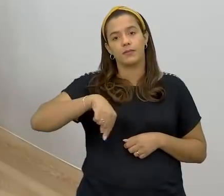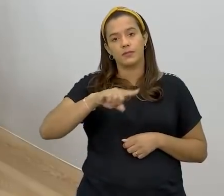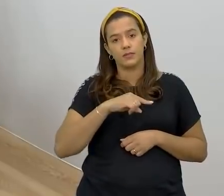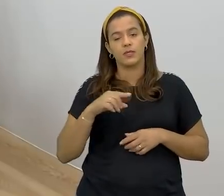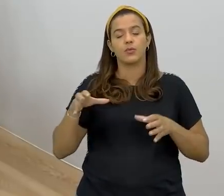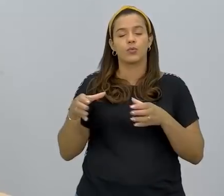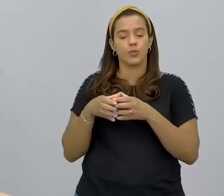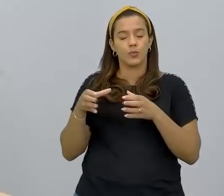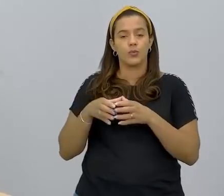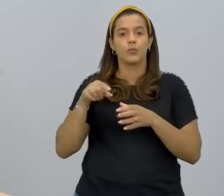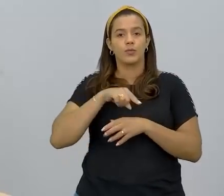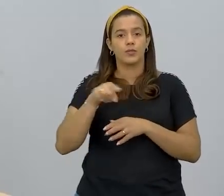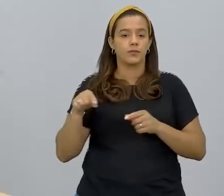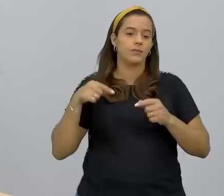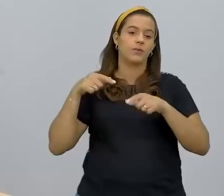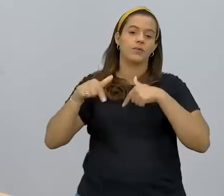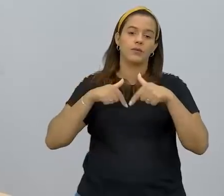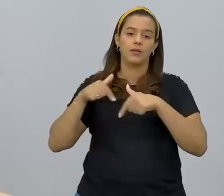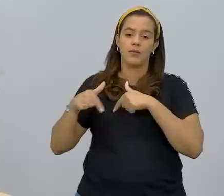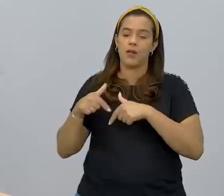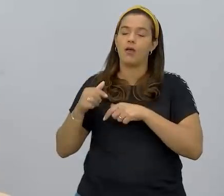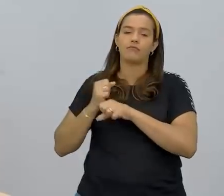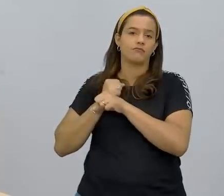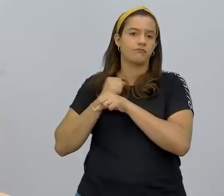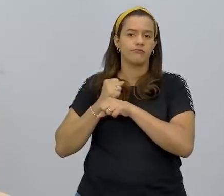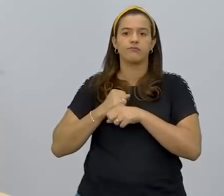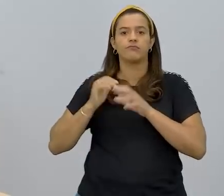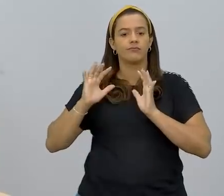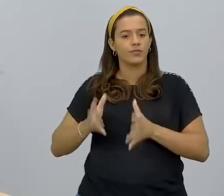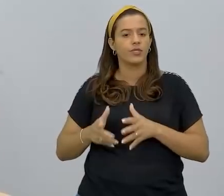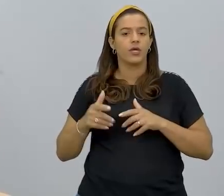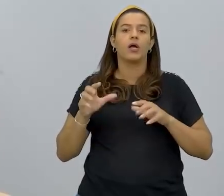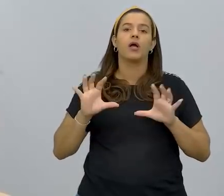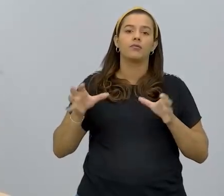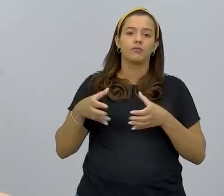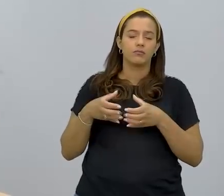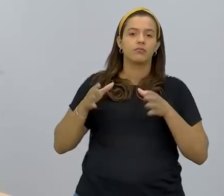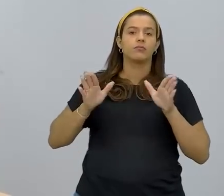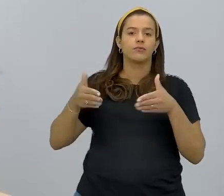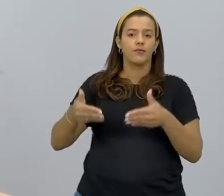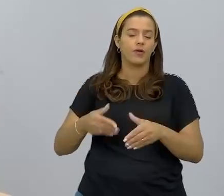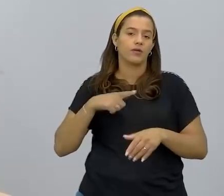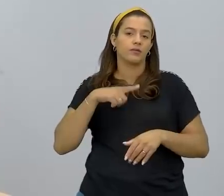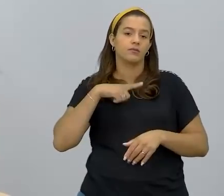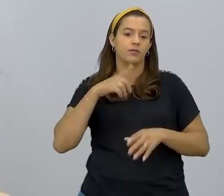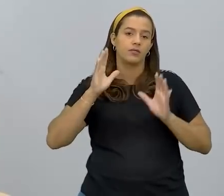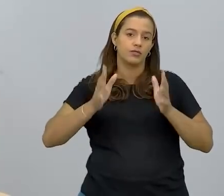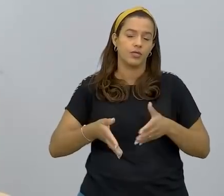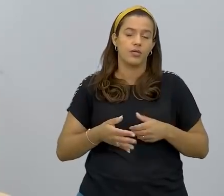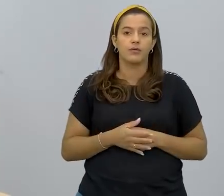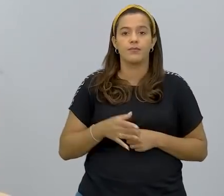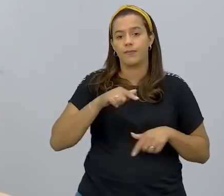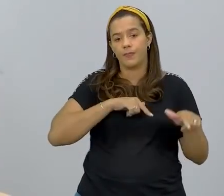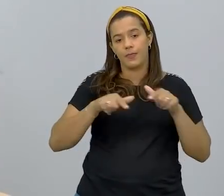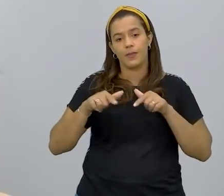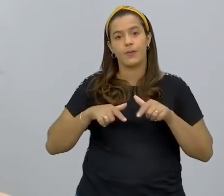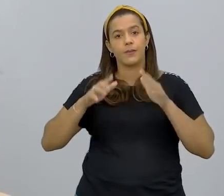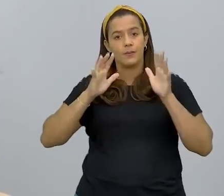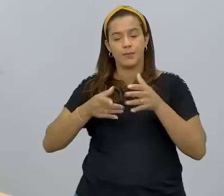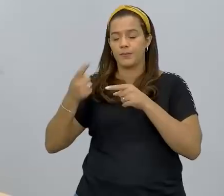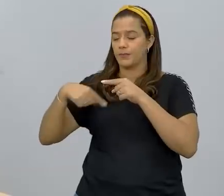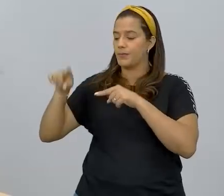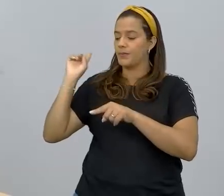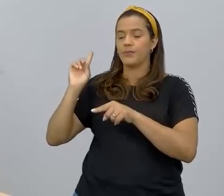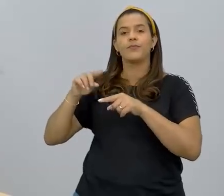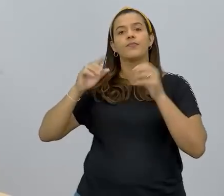do grupo ela é utilizada há muito tempo. A do agrupamento produtivo, ela também é uma forma